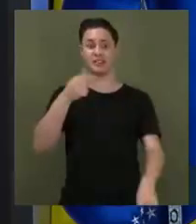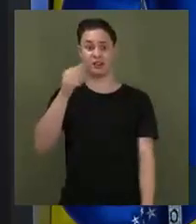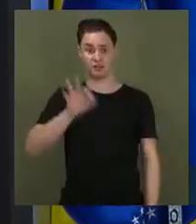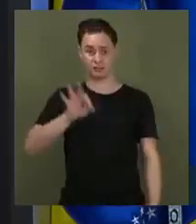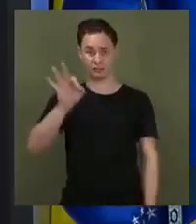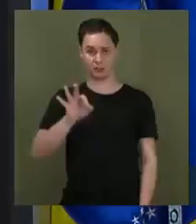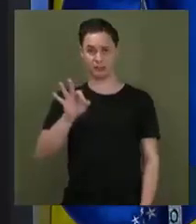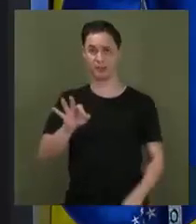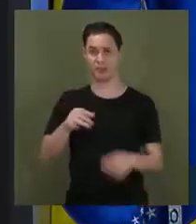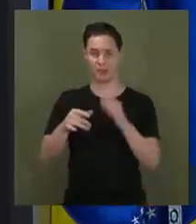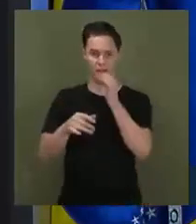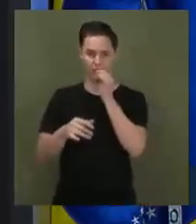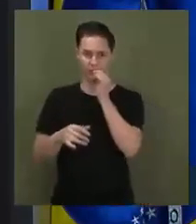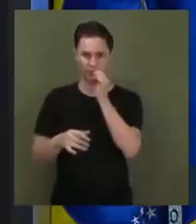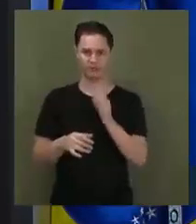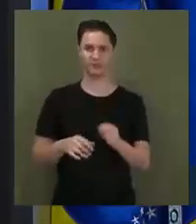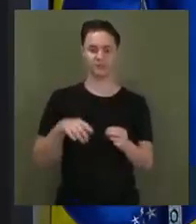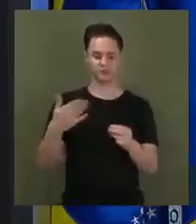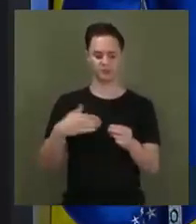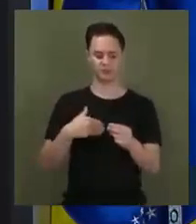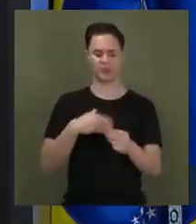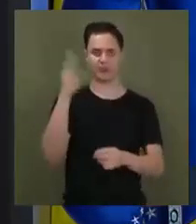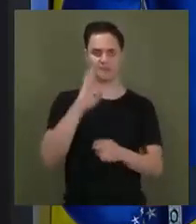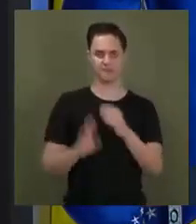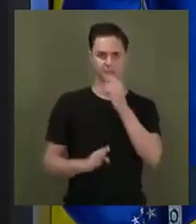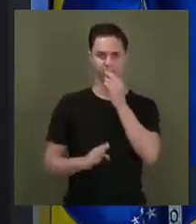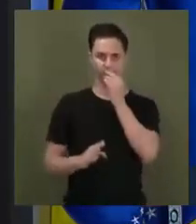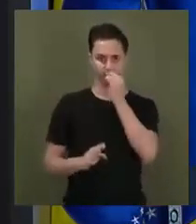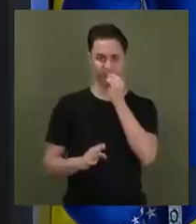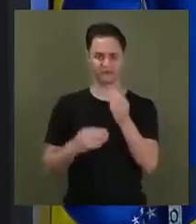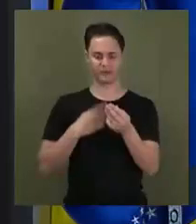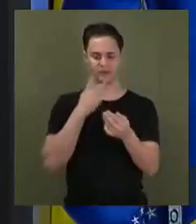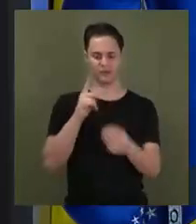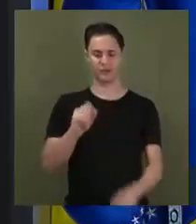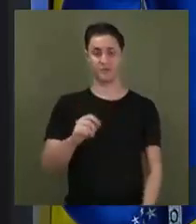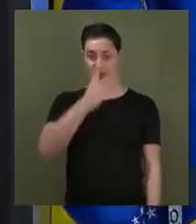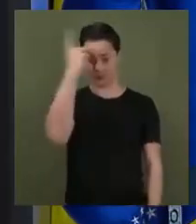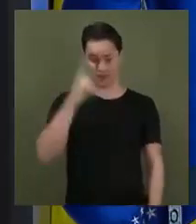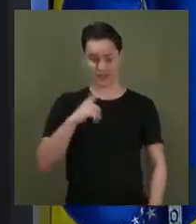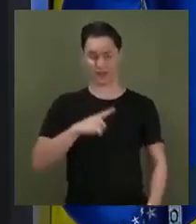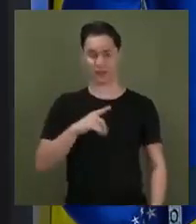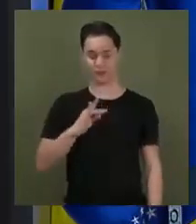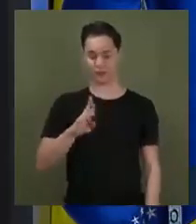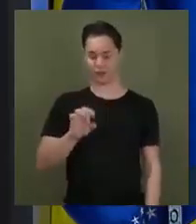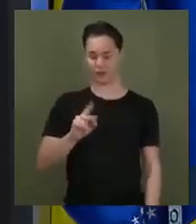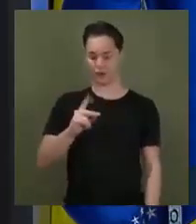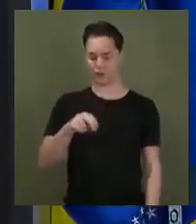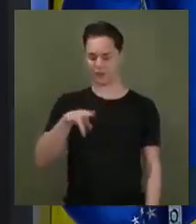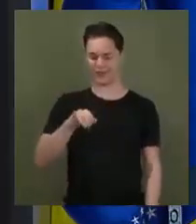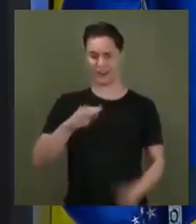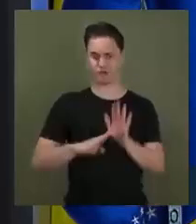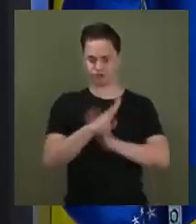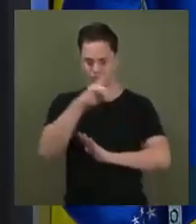E segundo a diretriz brasileira de cardiologia, quem tem troponina elevada tem um pior prognóstico.